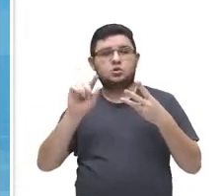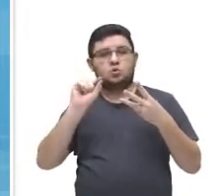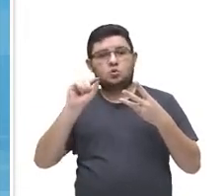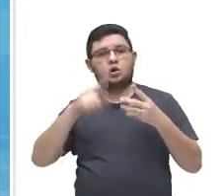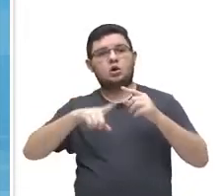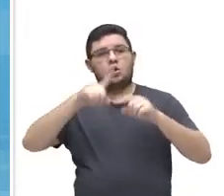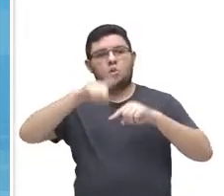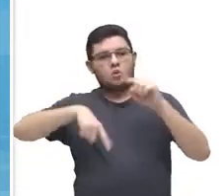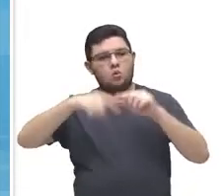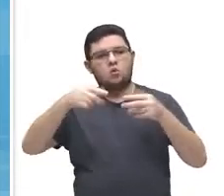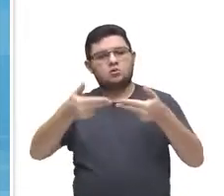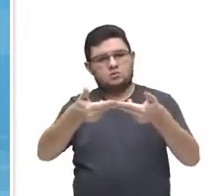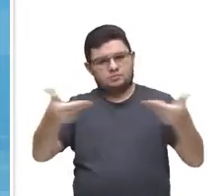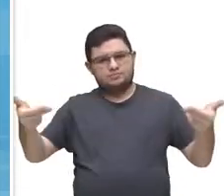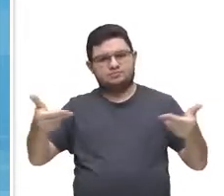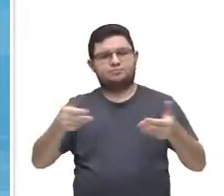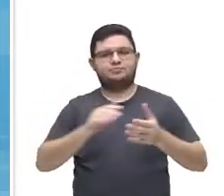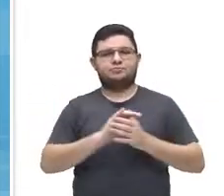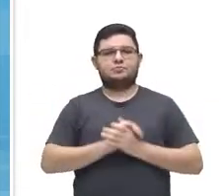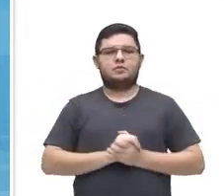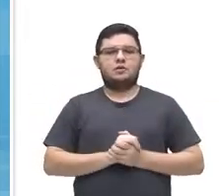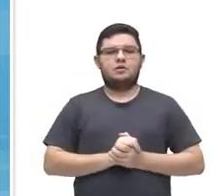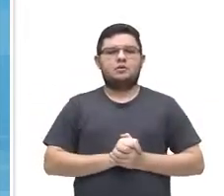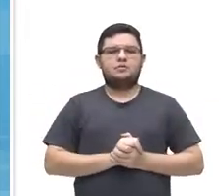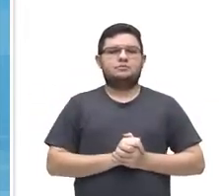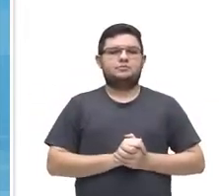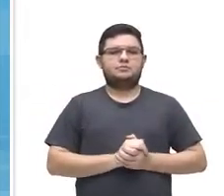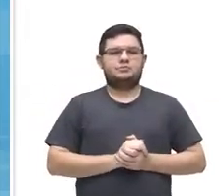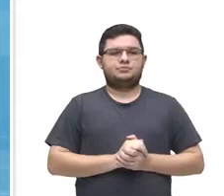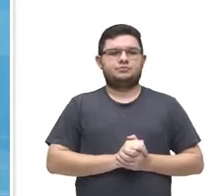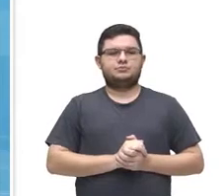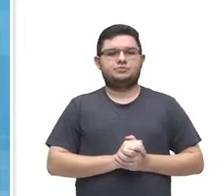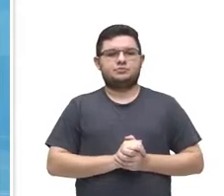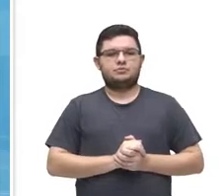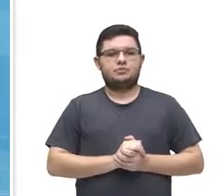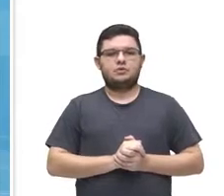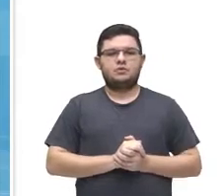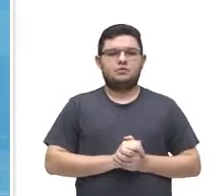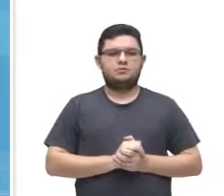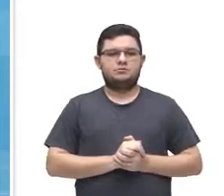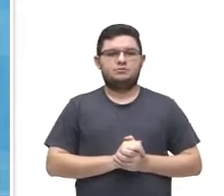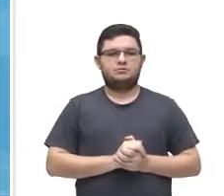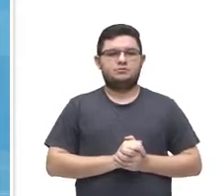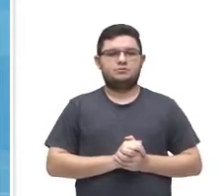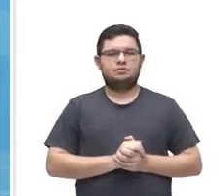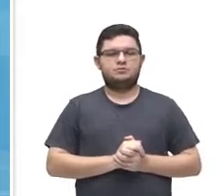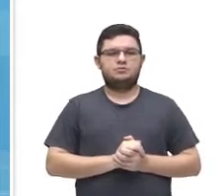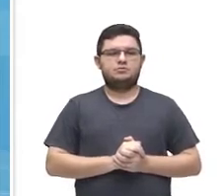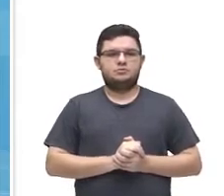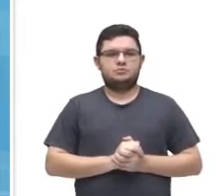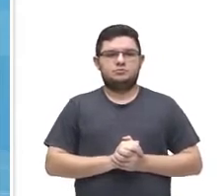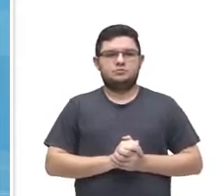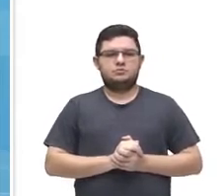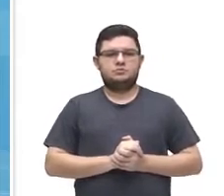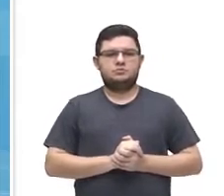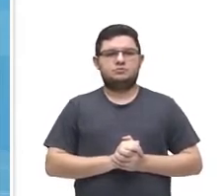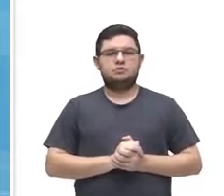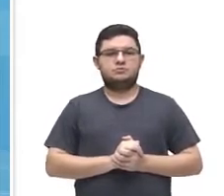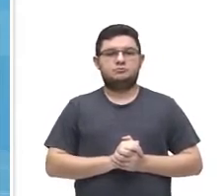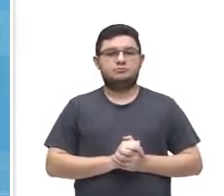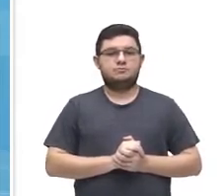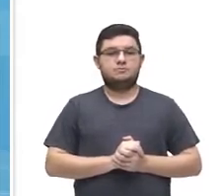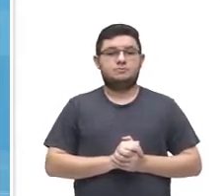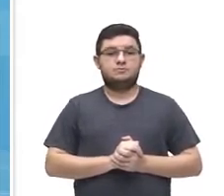ele, pessoa. She, para ela, pessoa. E it, então, para todas as outras situações, todas as outras coisas e